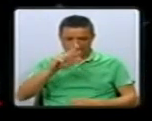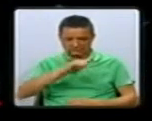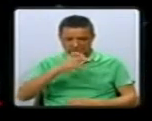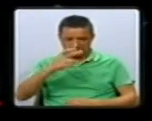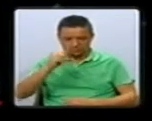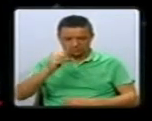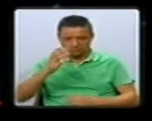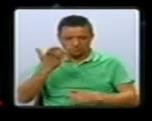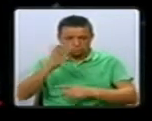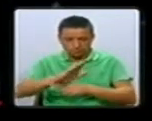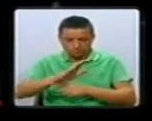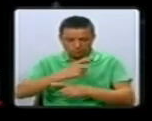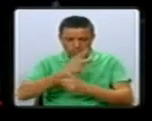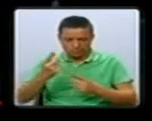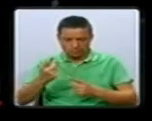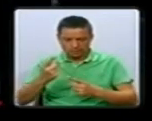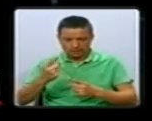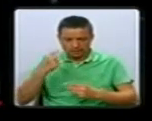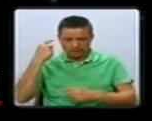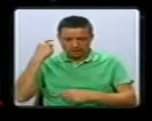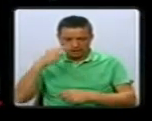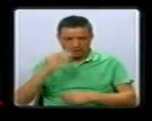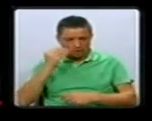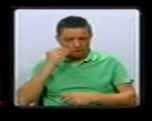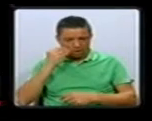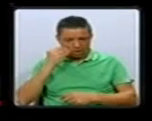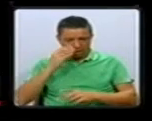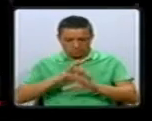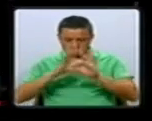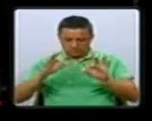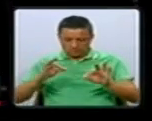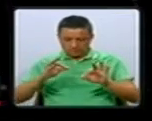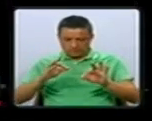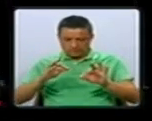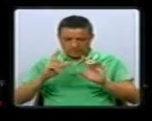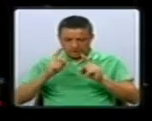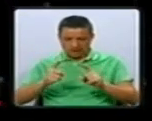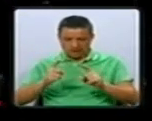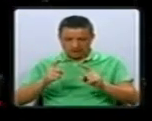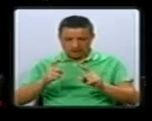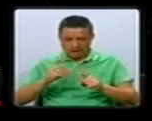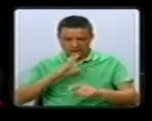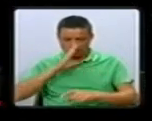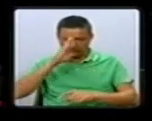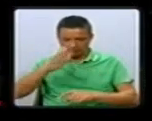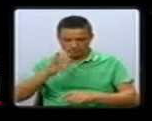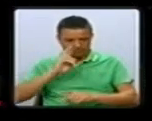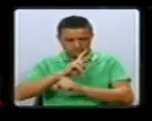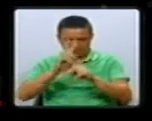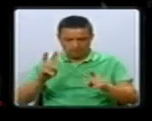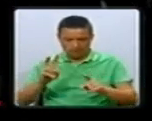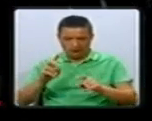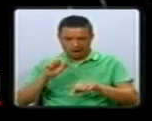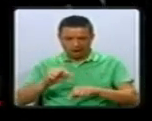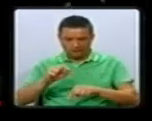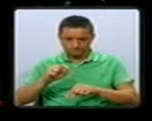é que, por exemplo, existem galáxias como a nossa, da Via Láctea, com as espirais, com estes braços que nós associamos às galáxias